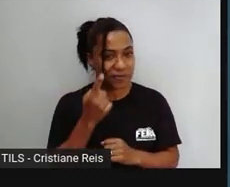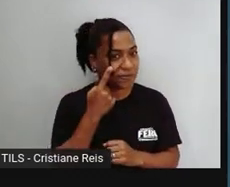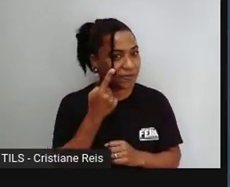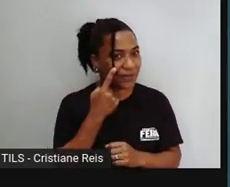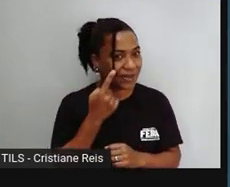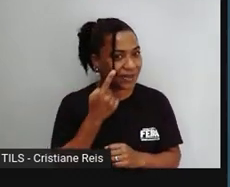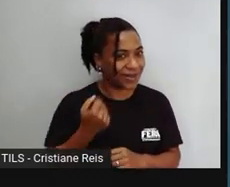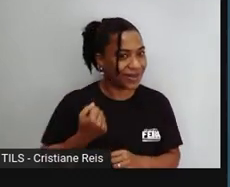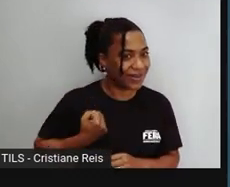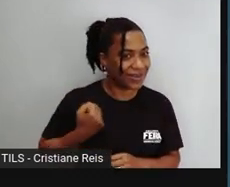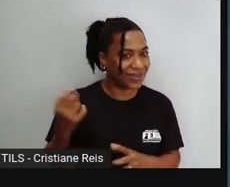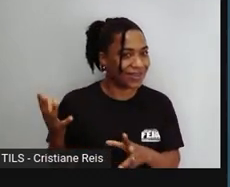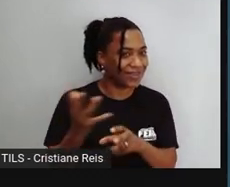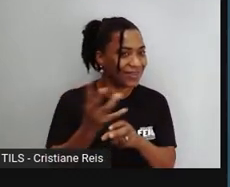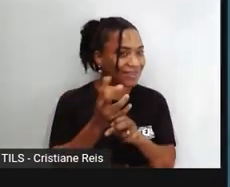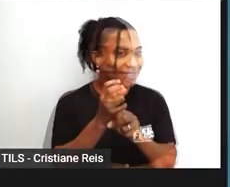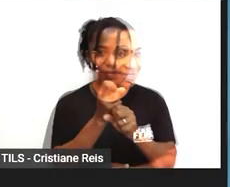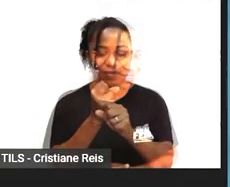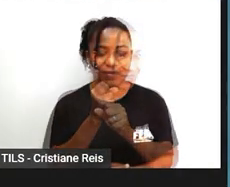pontuação.